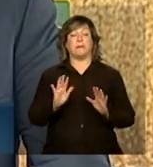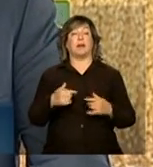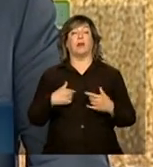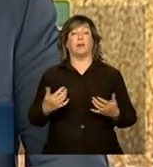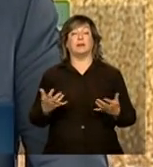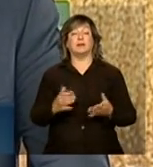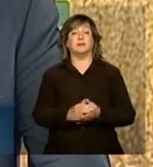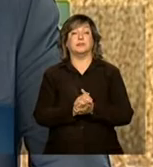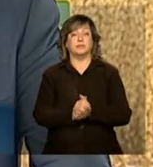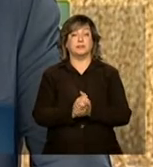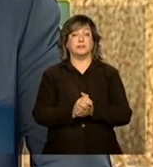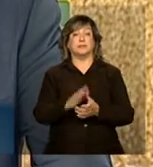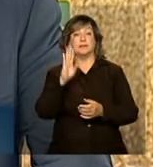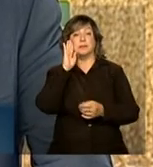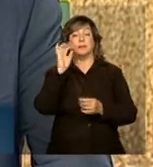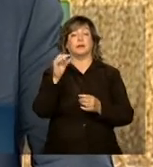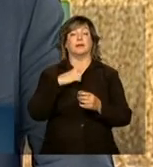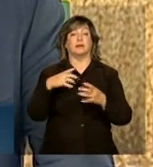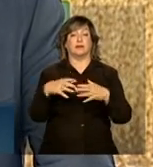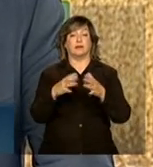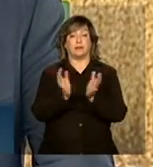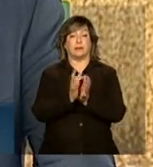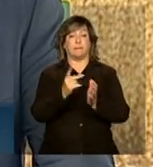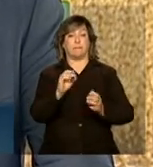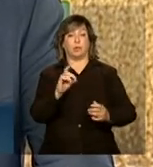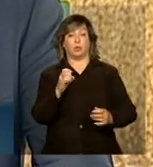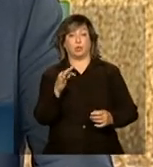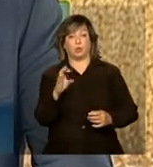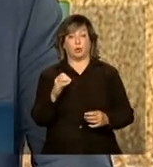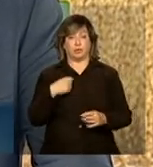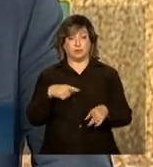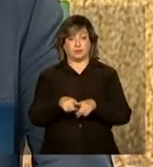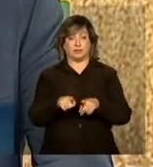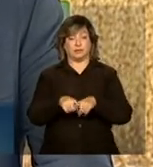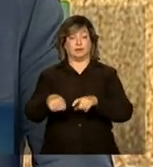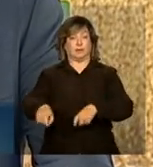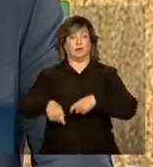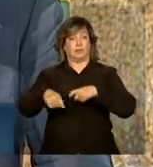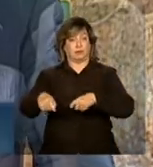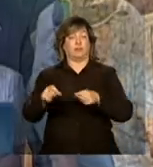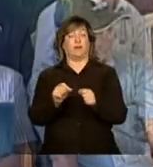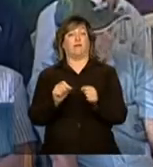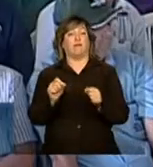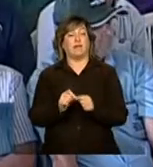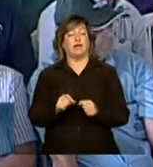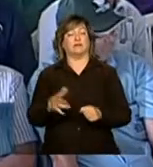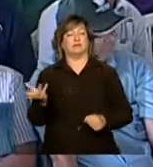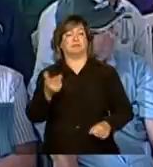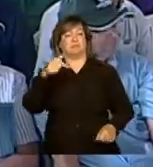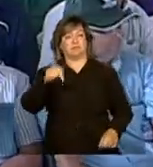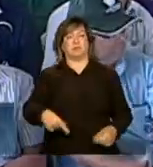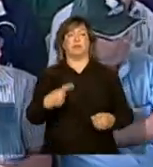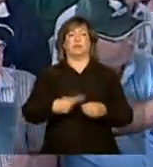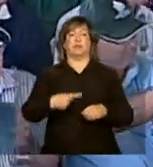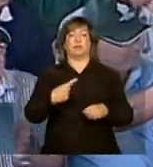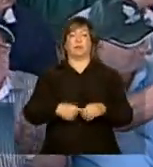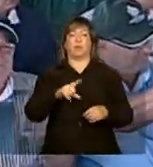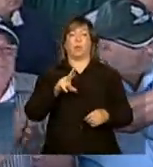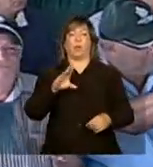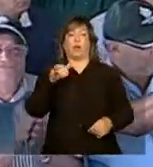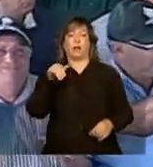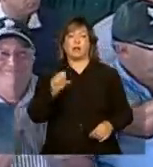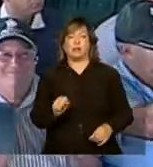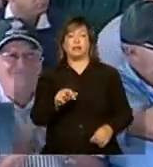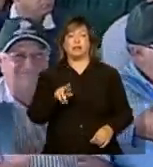saudar principalmente os produtores rurais que fazem a grandeza de Lucas do Rio Verde, do Mato Grosso